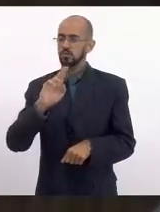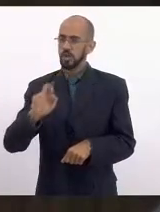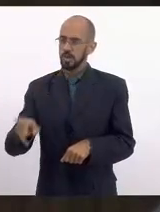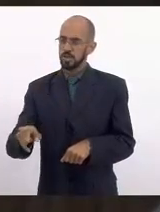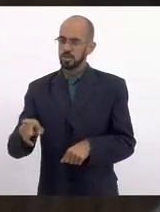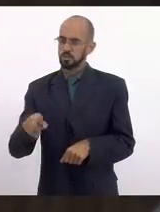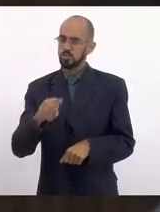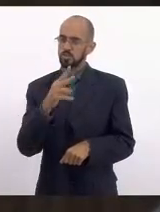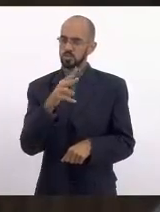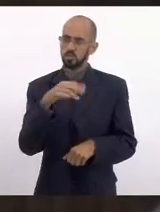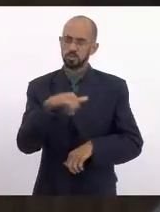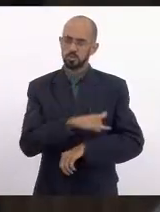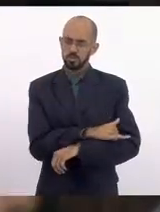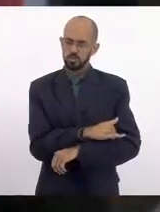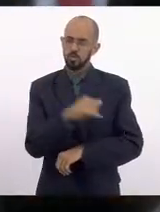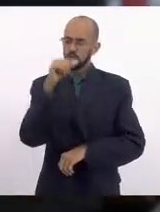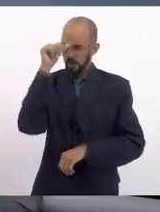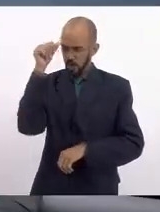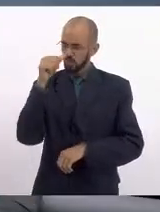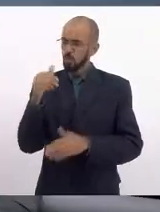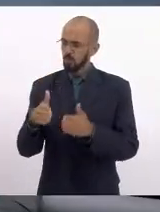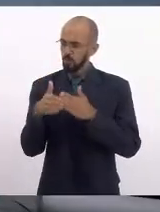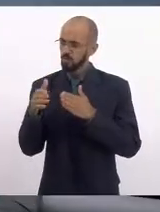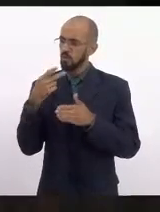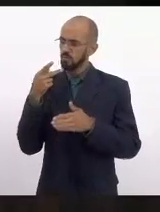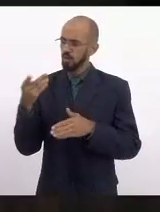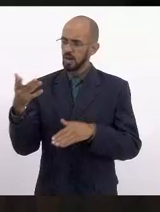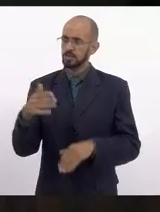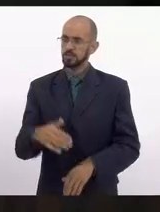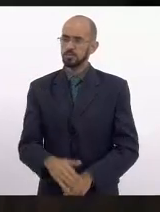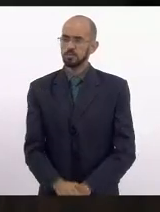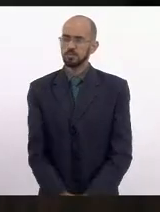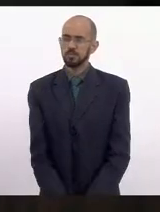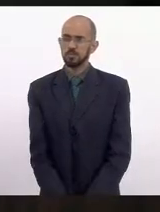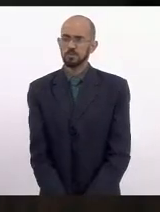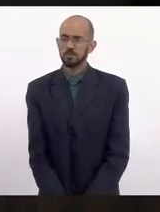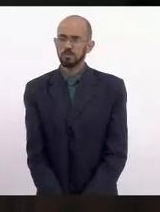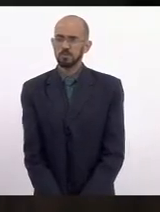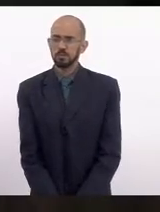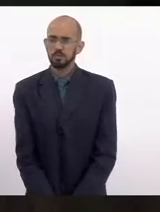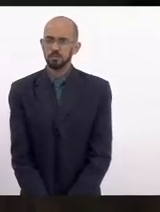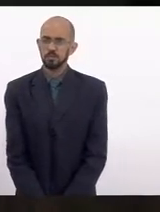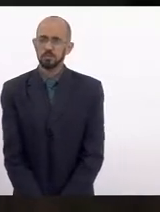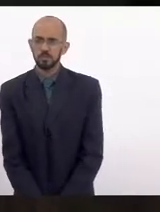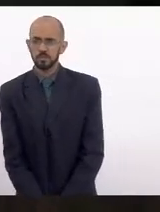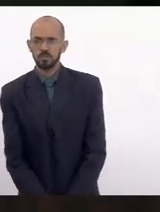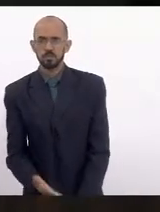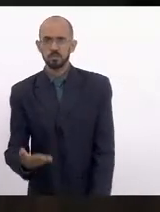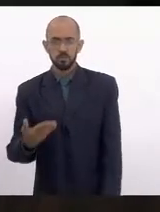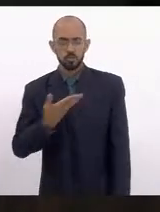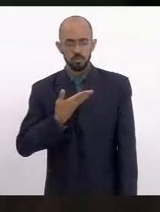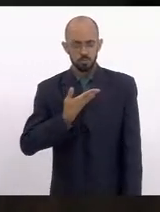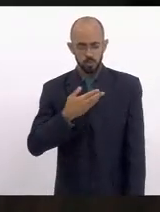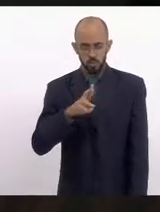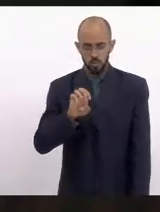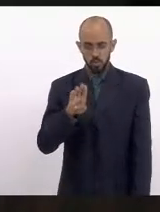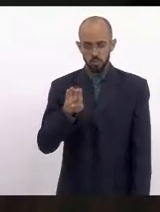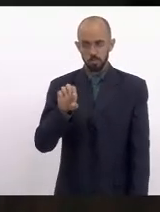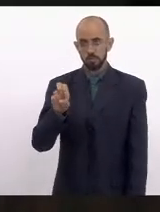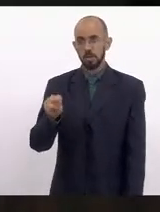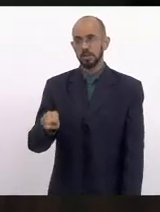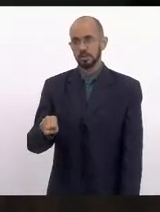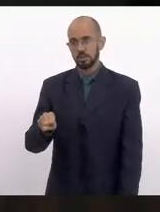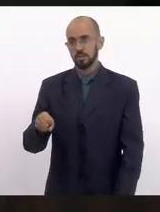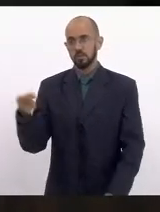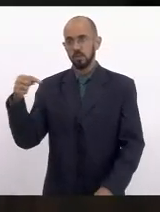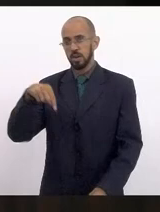Governador levante a sua voz e eu aqui o nosso amigo o grande Monteiro veio aqui para